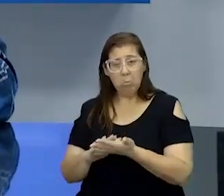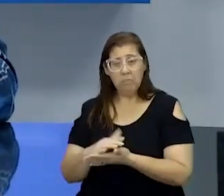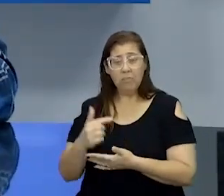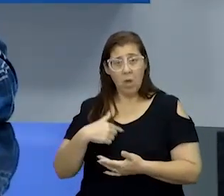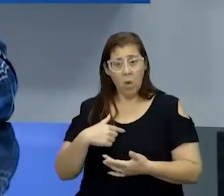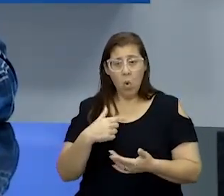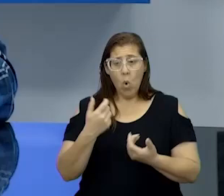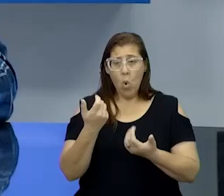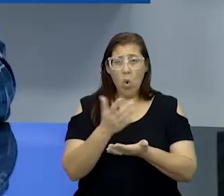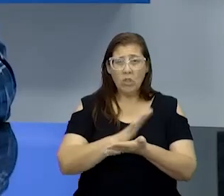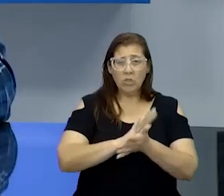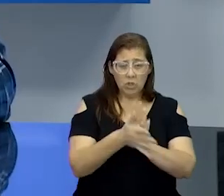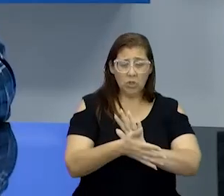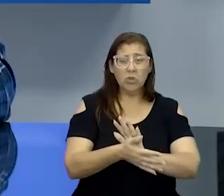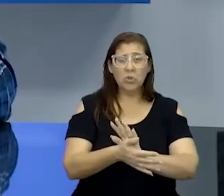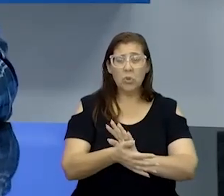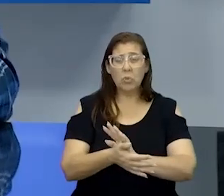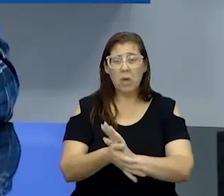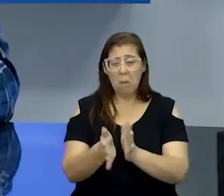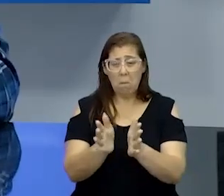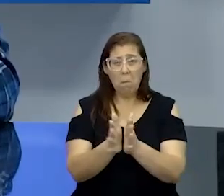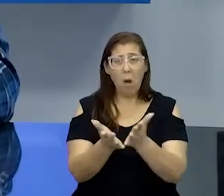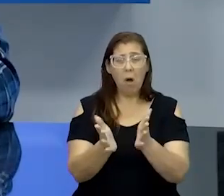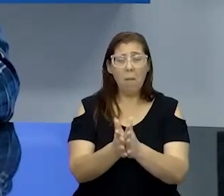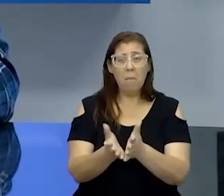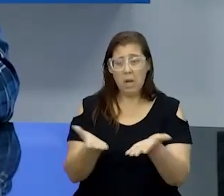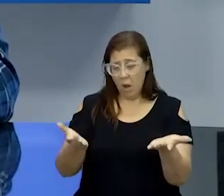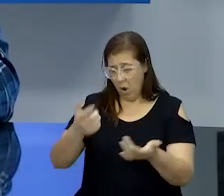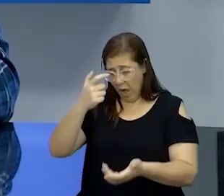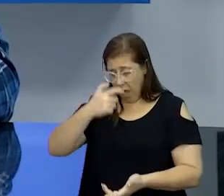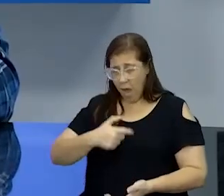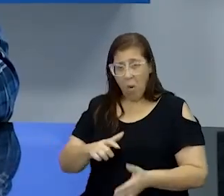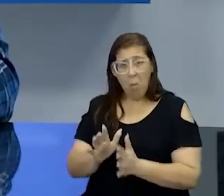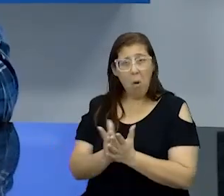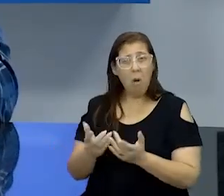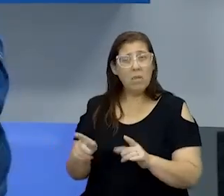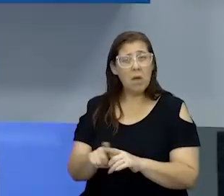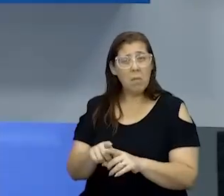luta contra pobres e você volta e se torna um pobre também,